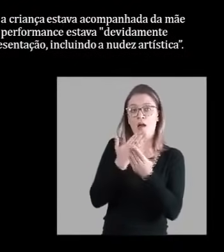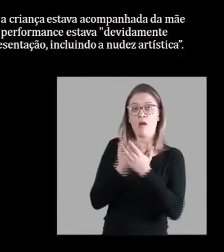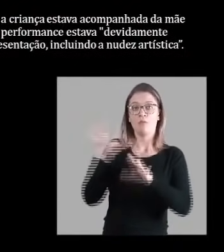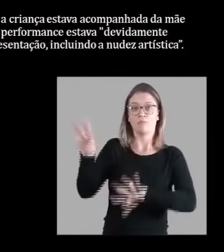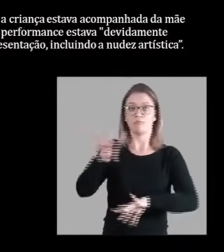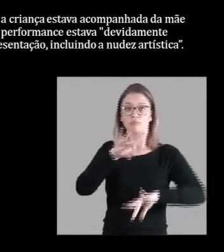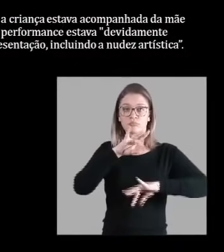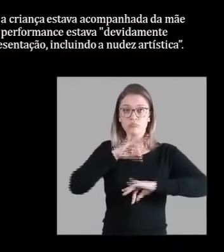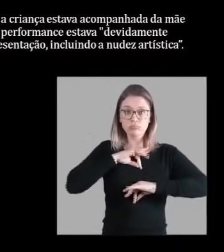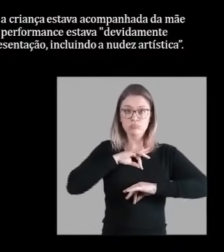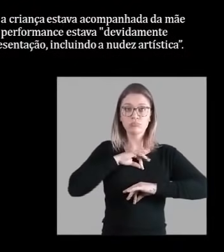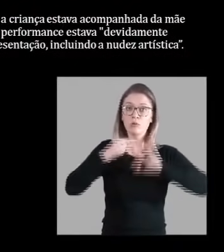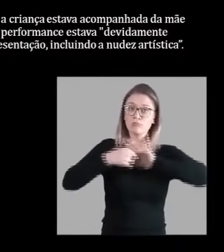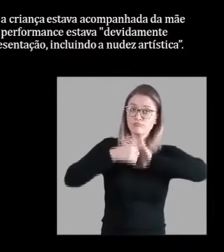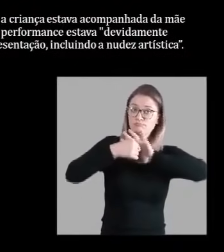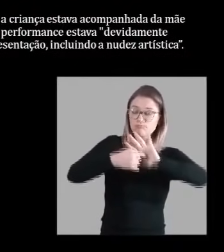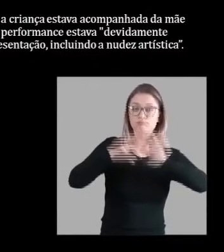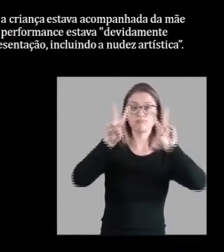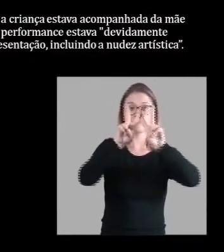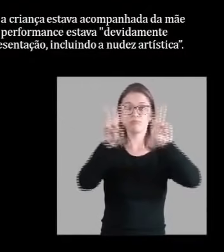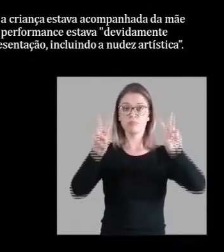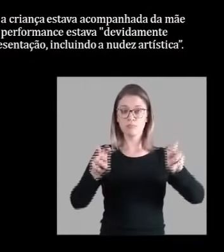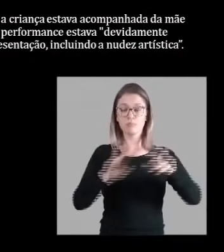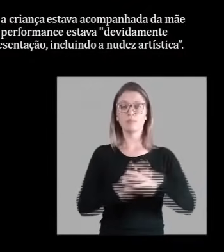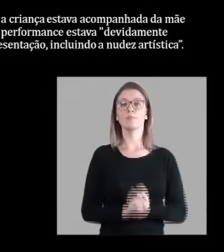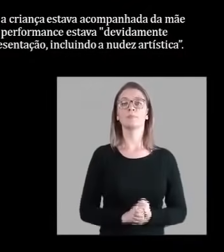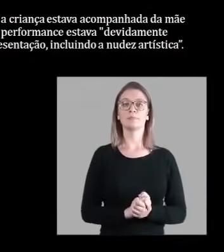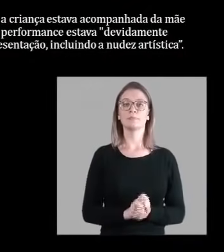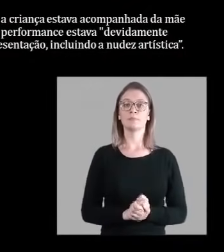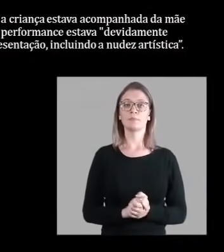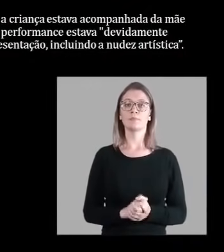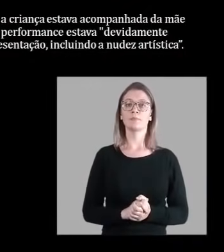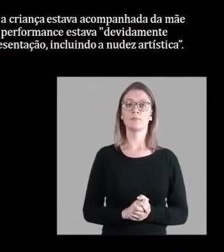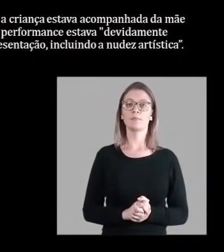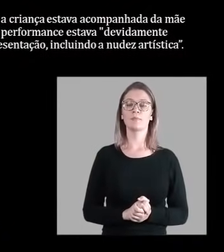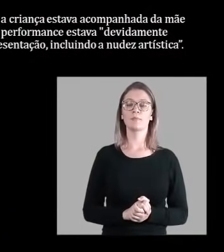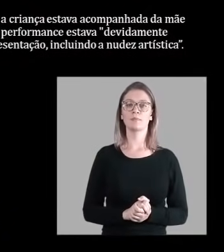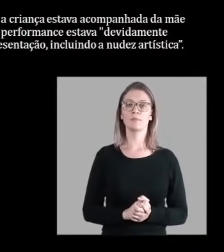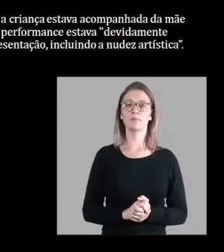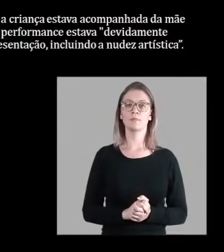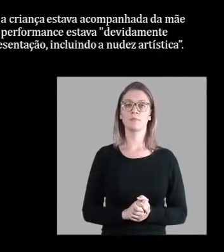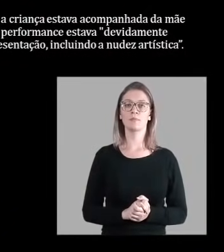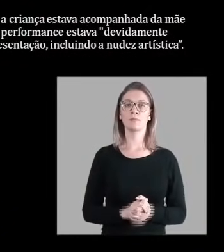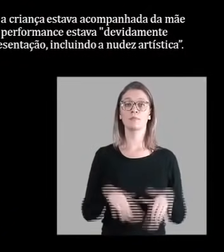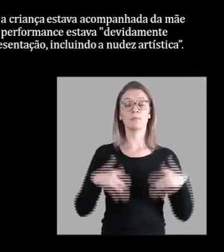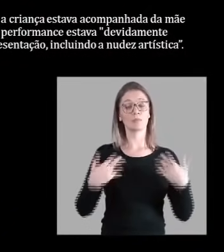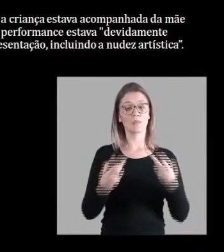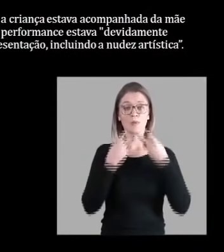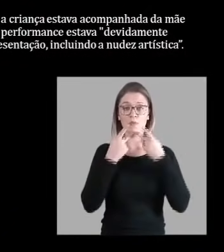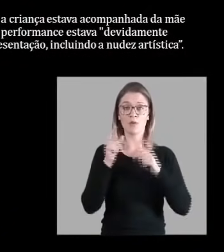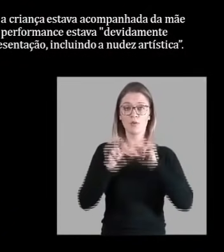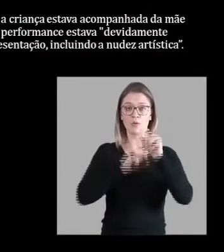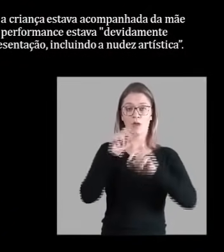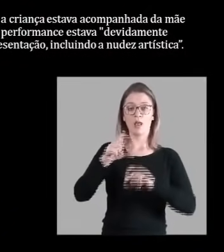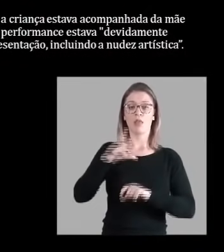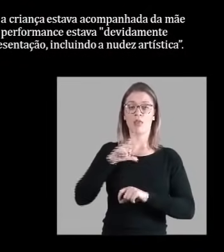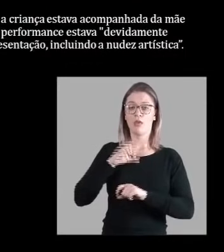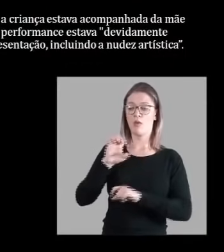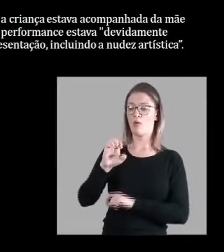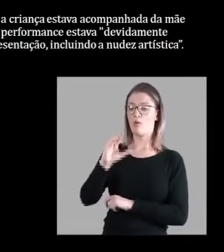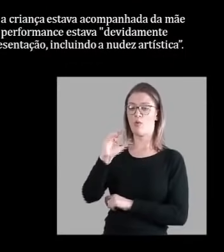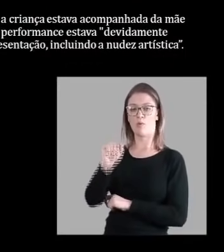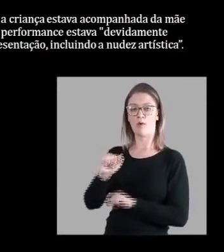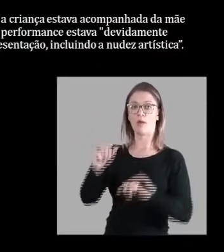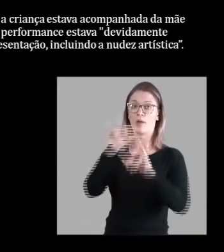devidamente sinalizada sobre o teor da apresentação, incluindo a nudez artística, ou seja, alega-se que foi cumprido o Estatuto da Criança